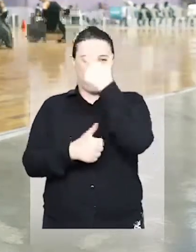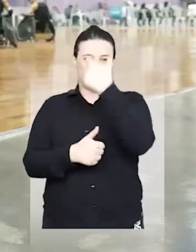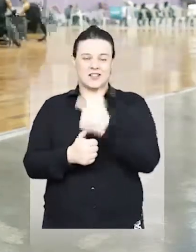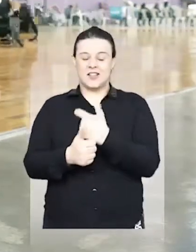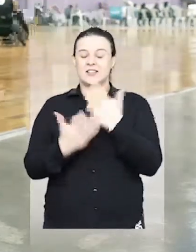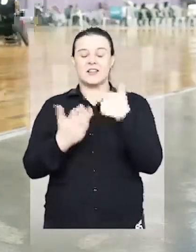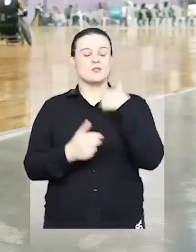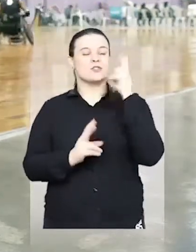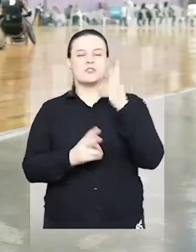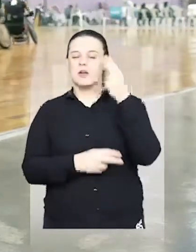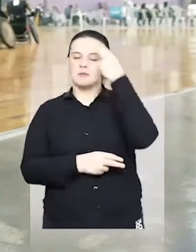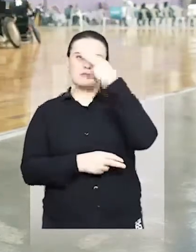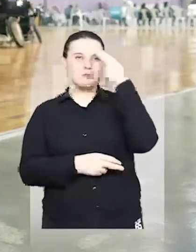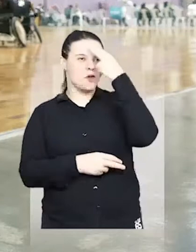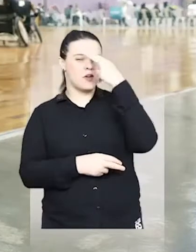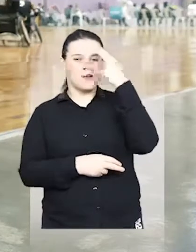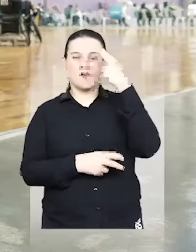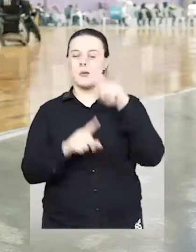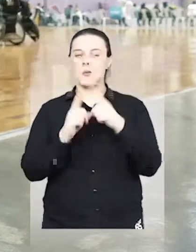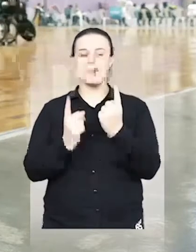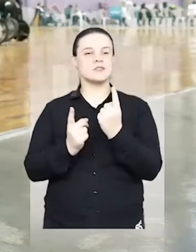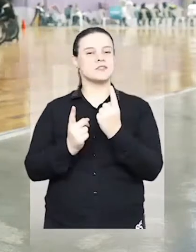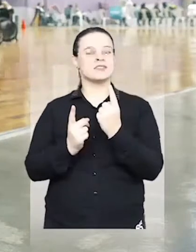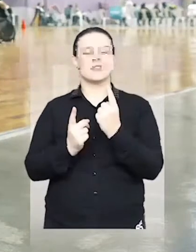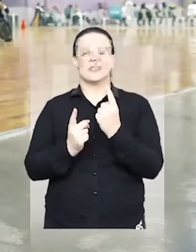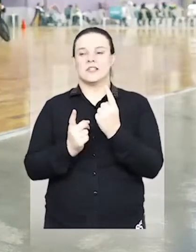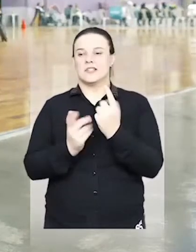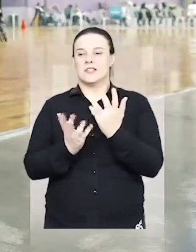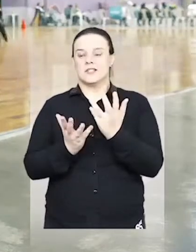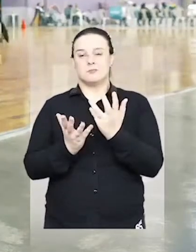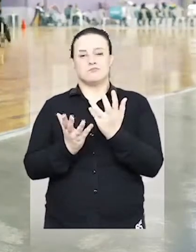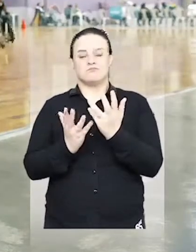sonha, né? Eu sempre sonhei com isso, mas